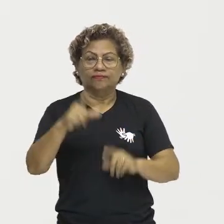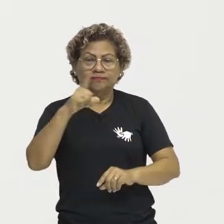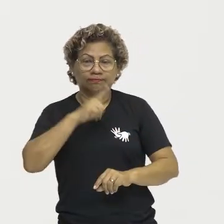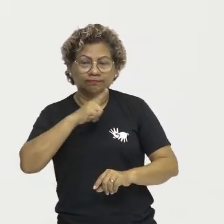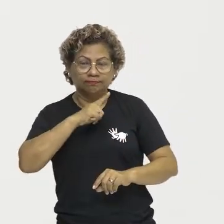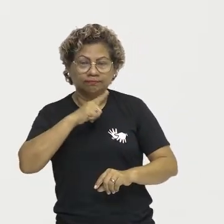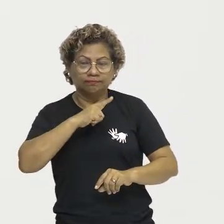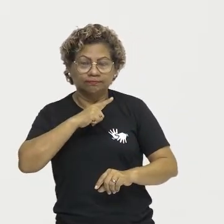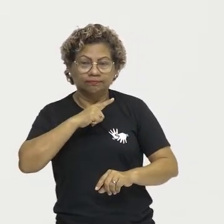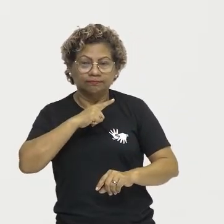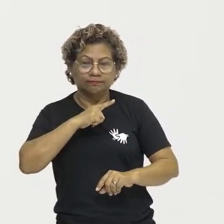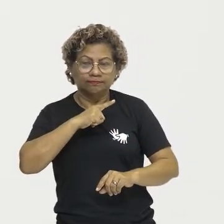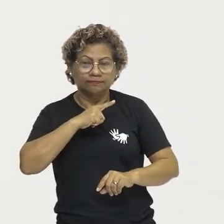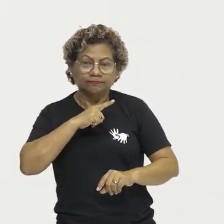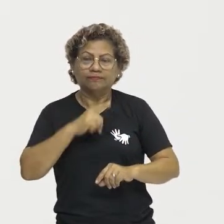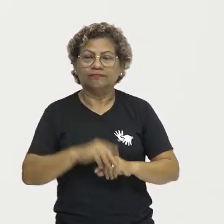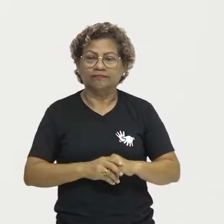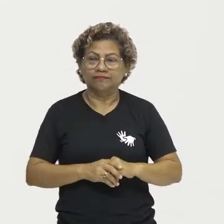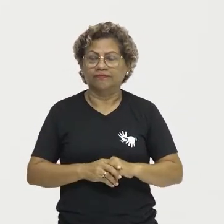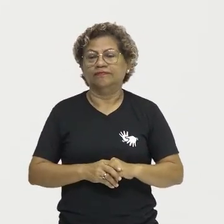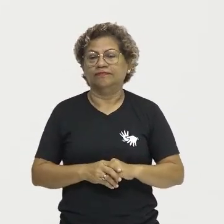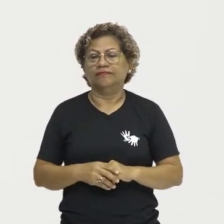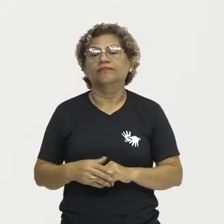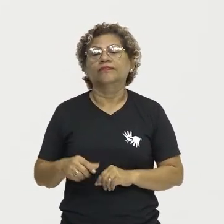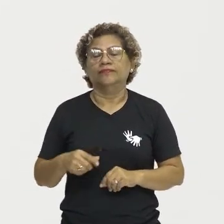dinâmico o que a gente chama de aceleração.